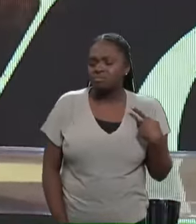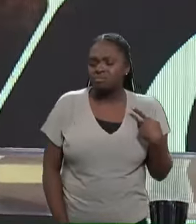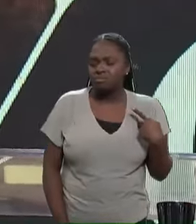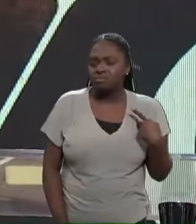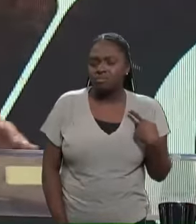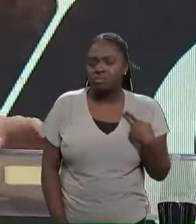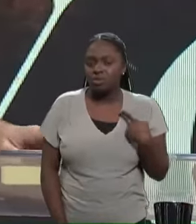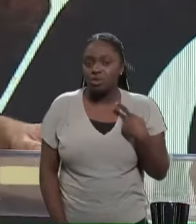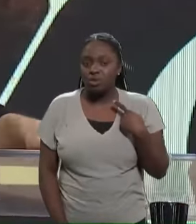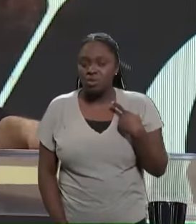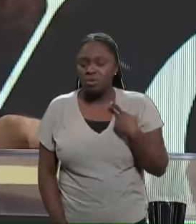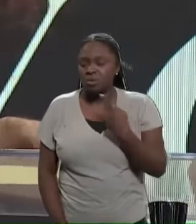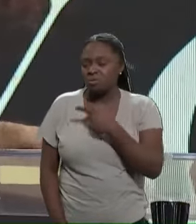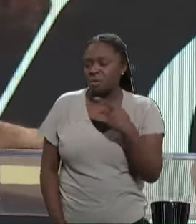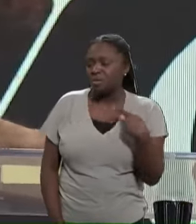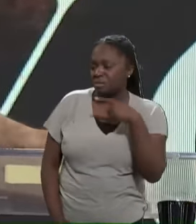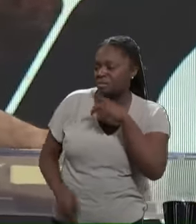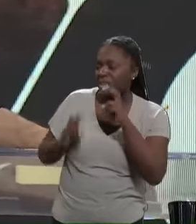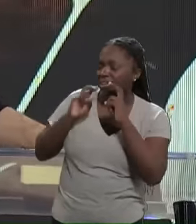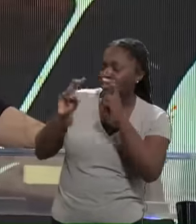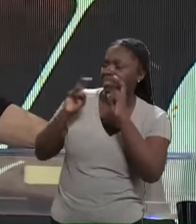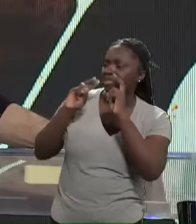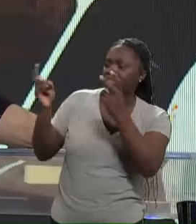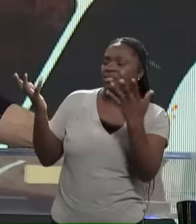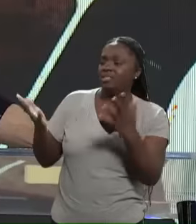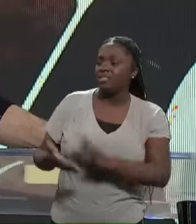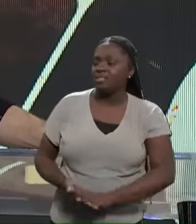Você está gritando muito, pastor.